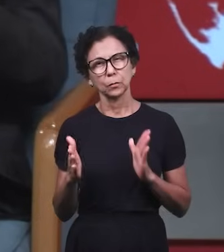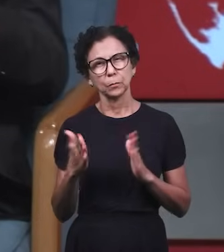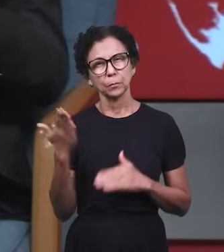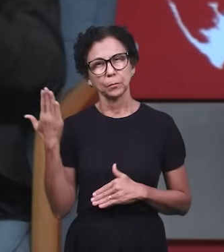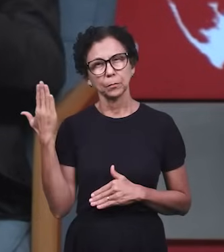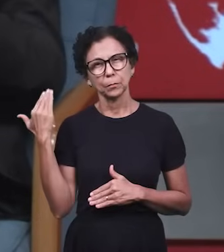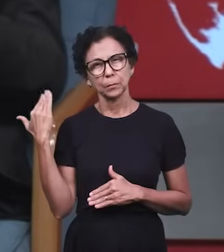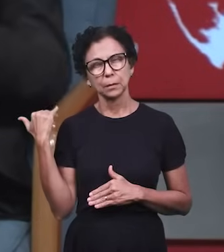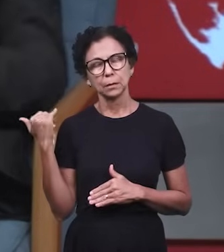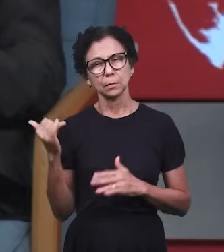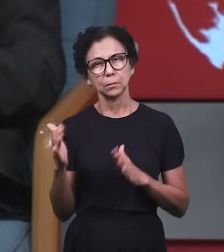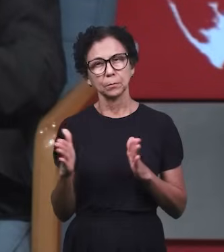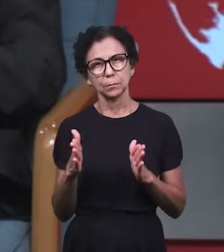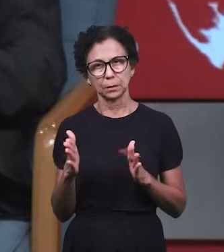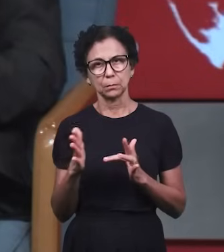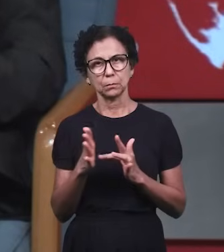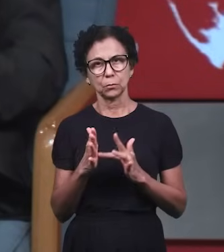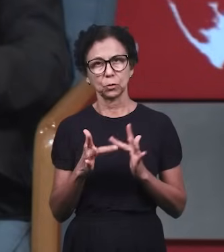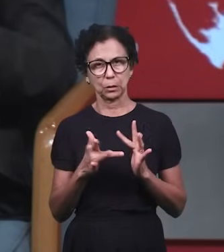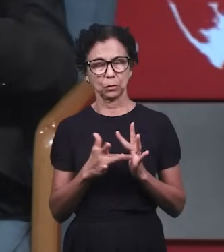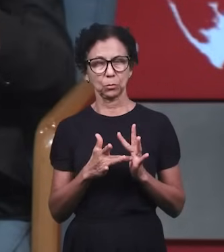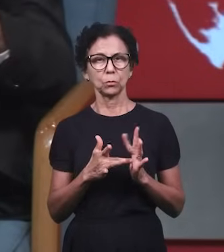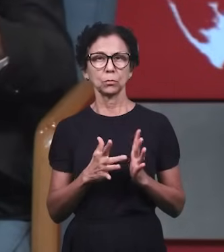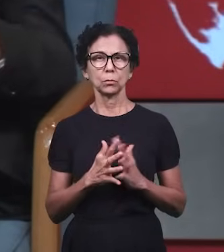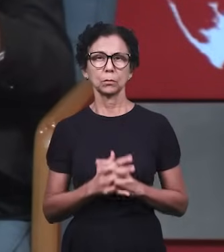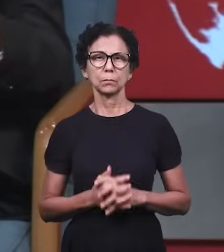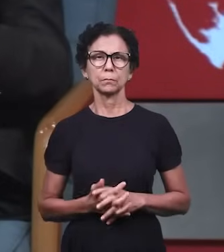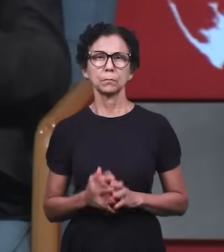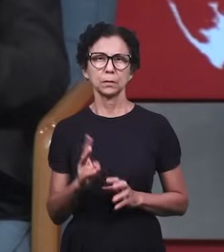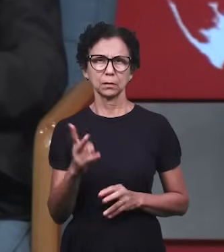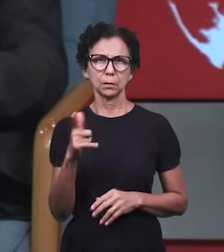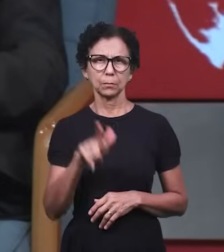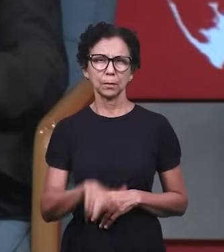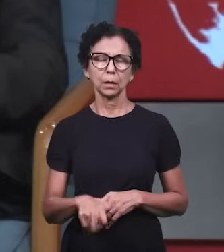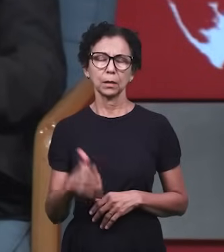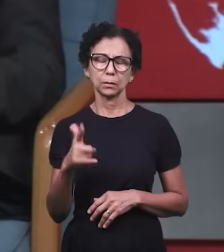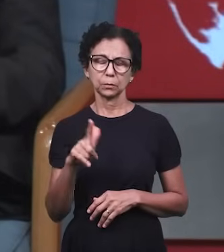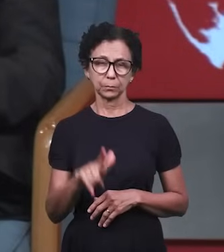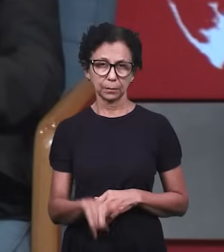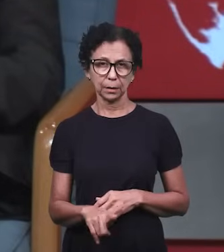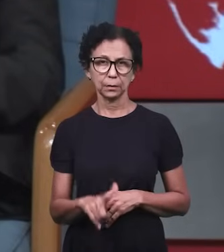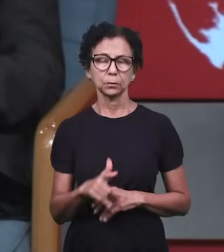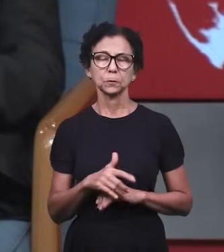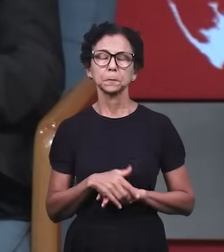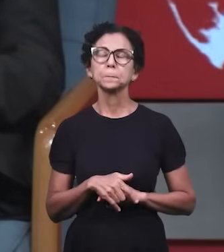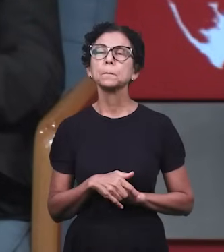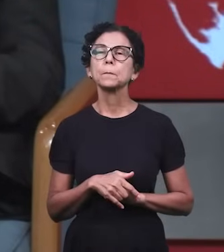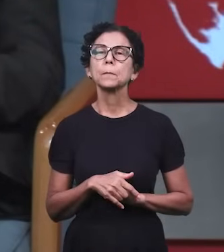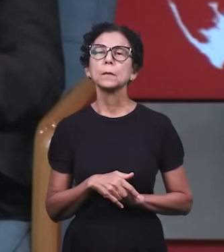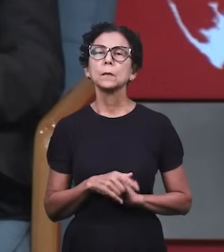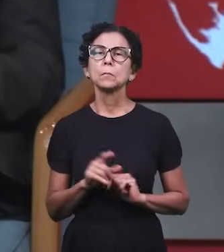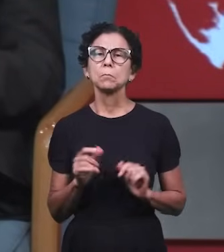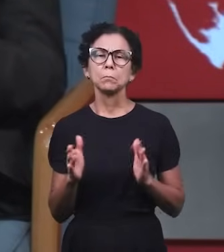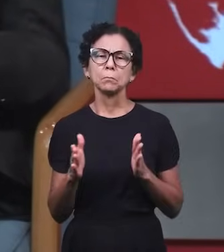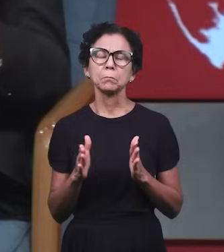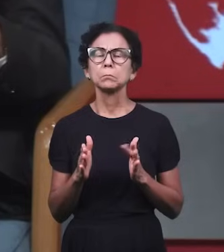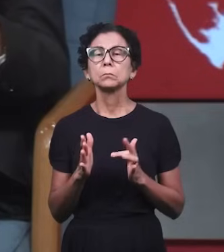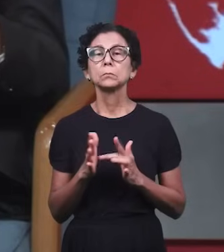no tempo de Jesus, isso a gente fala de maneira repetitiva,